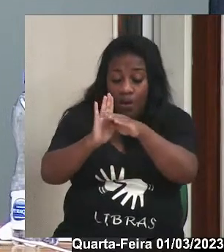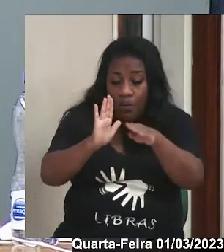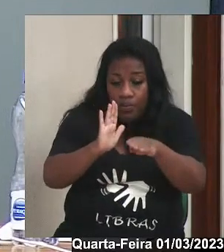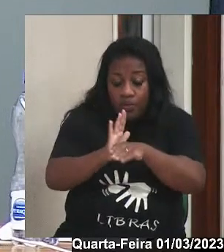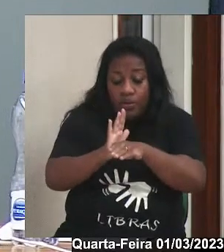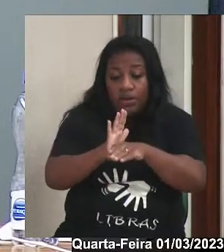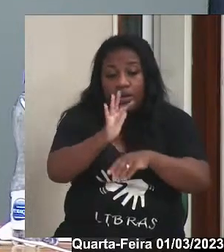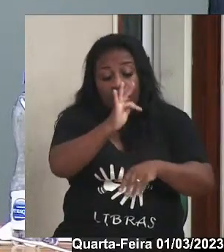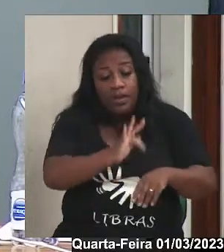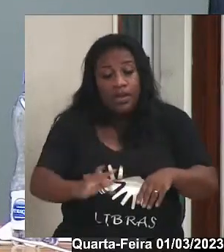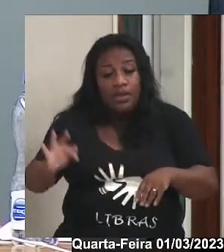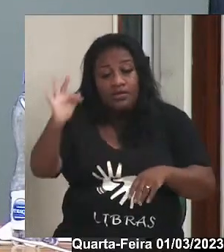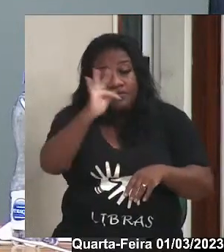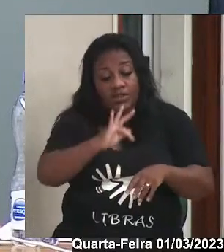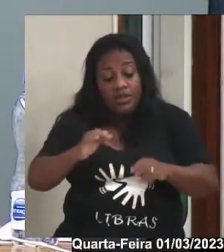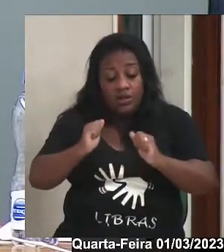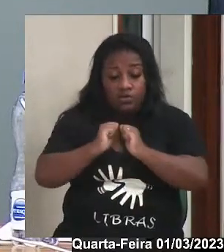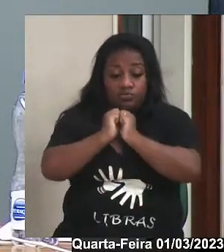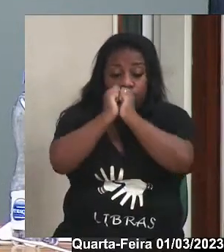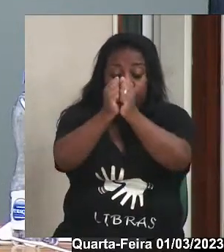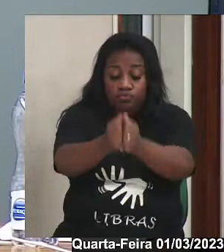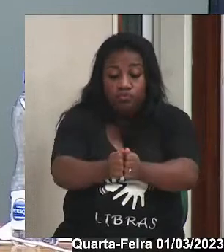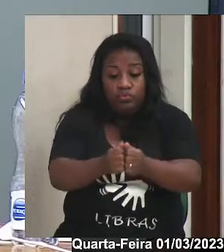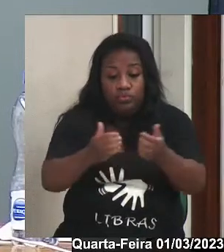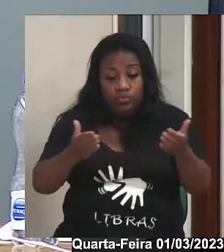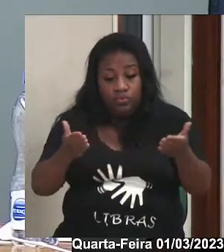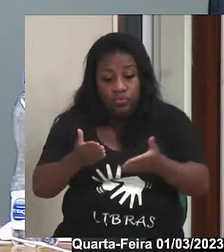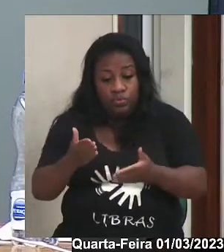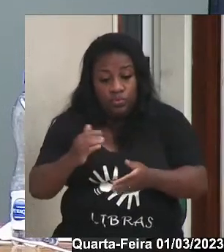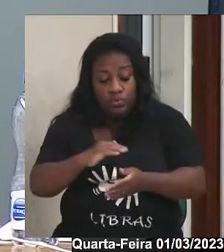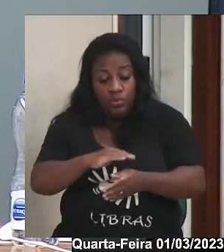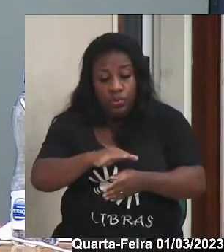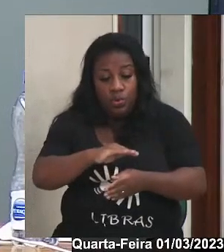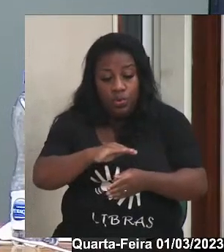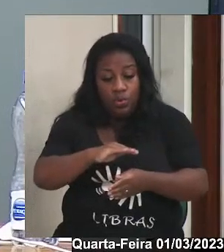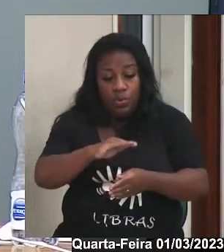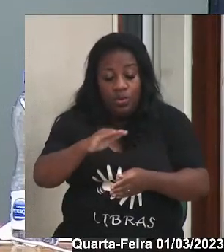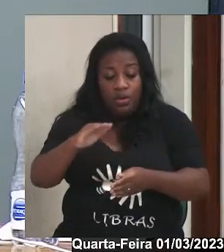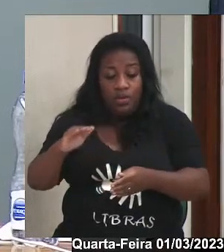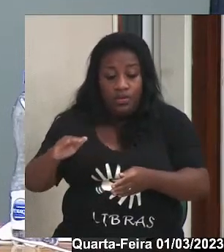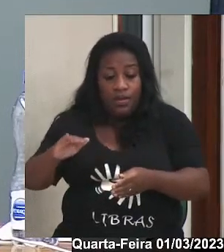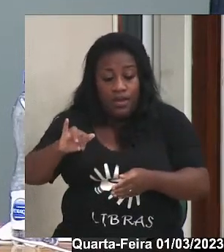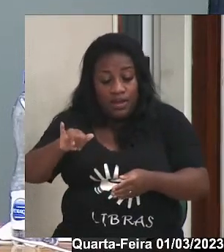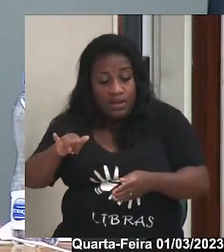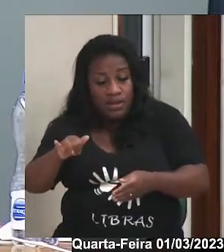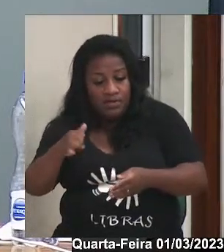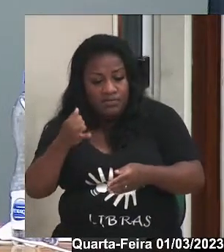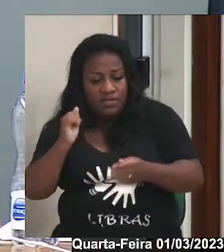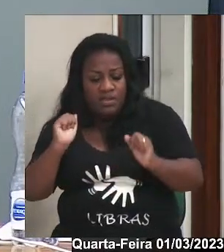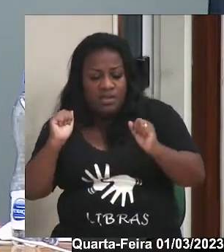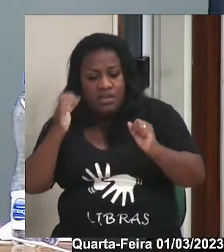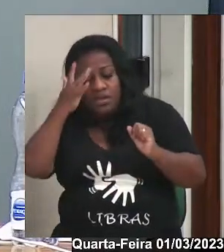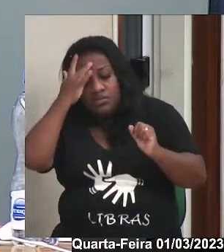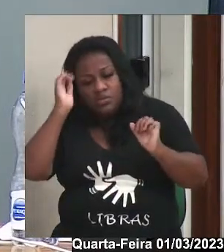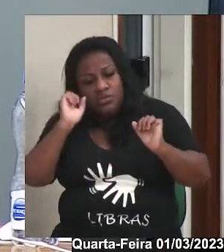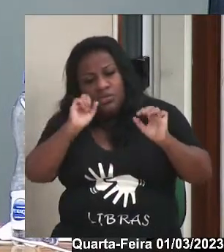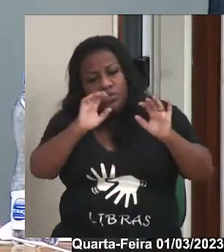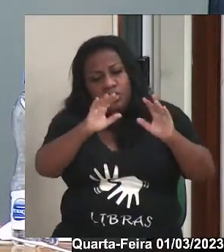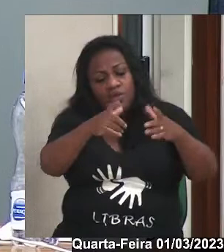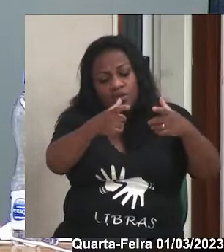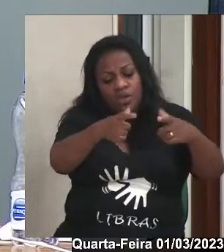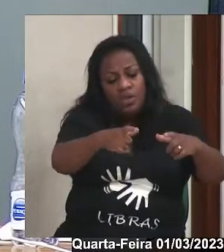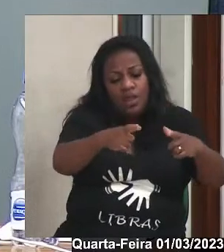programa federal Vem Viver, junto pela proteção de vida, mais especificamente para combater evasão e o